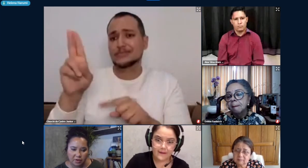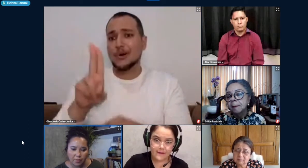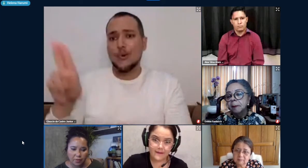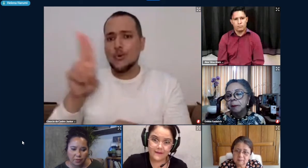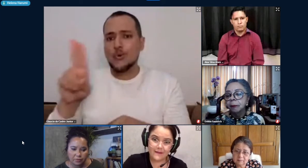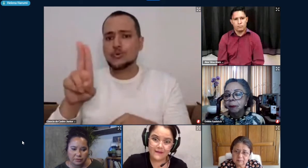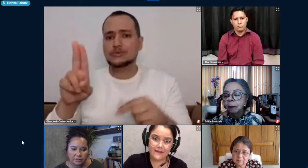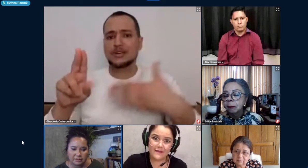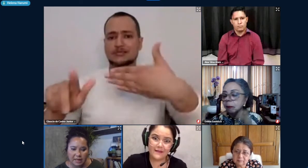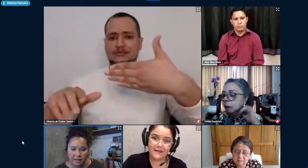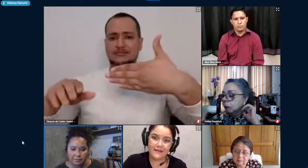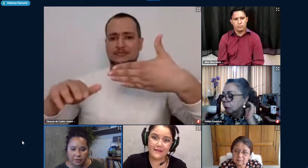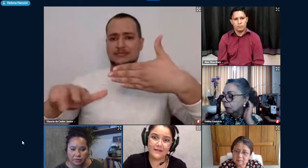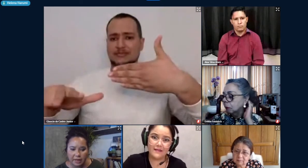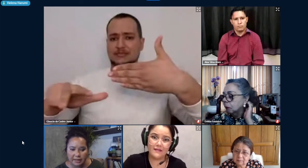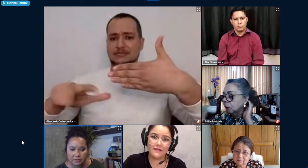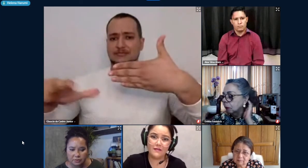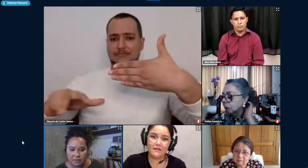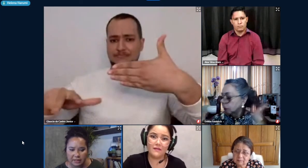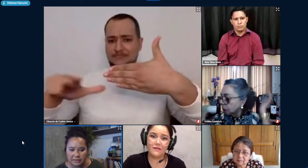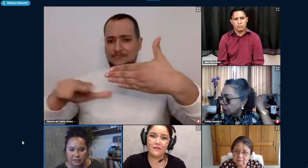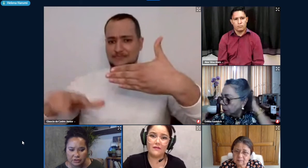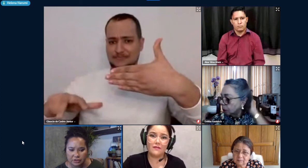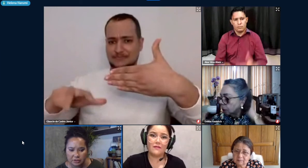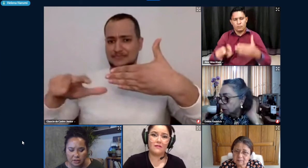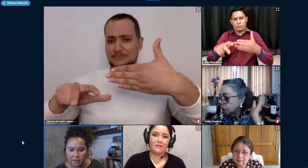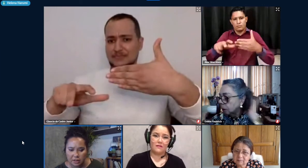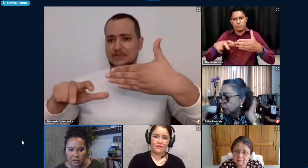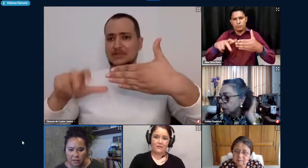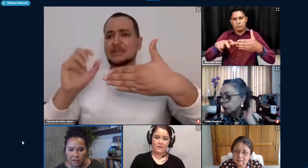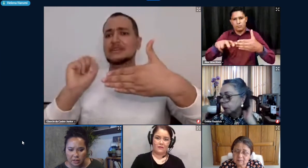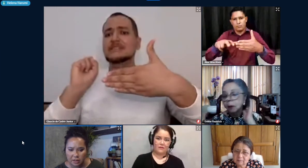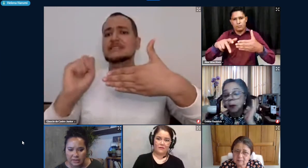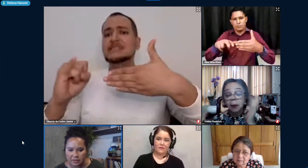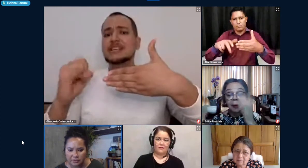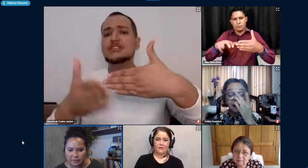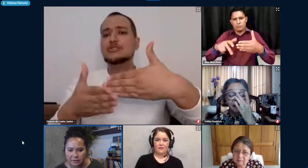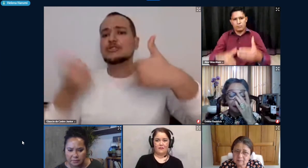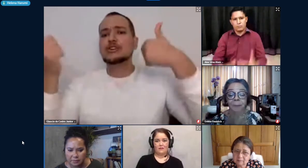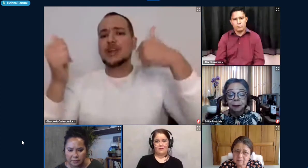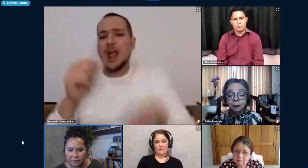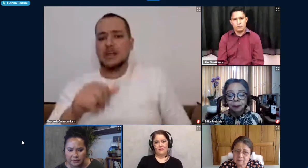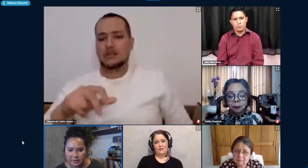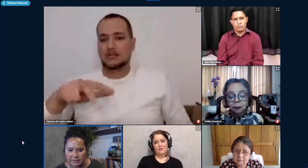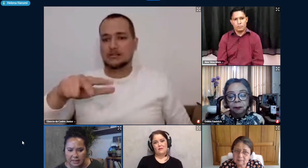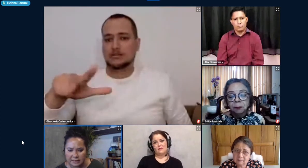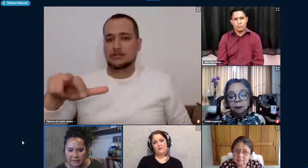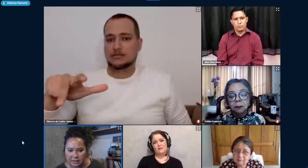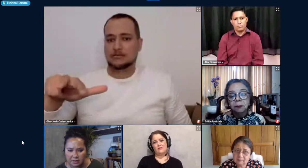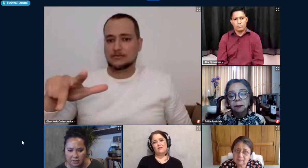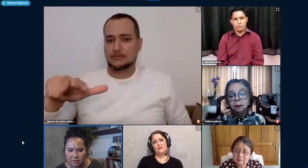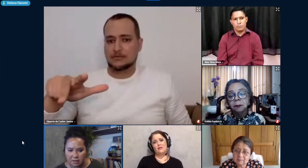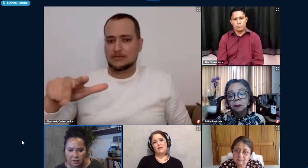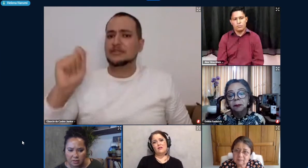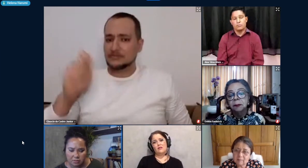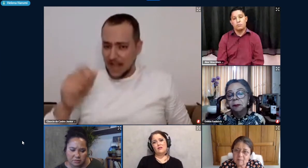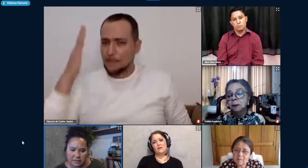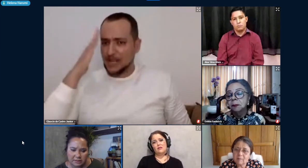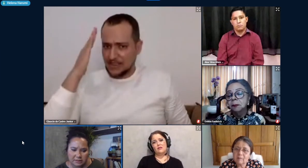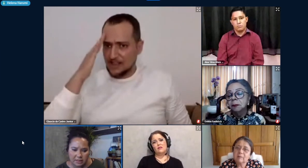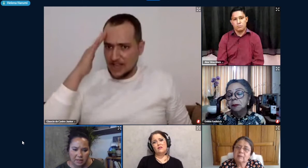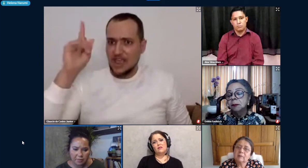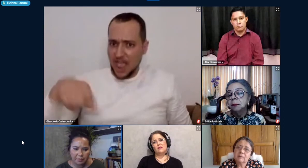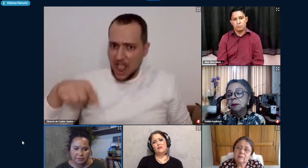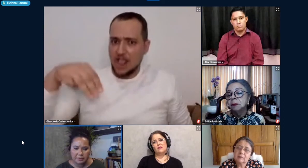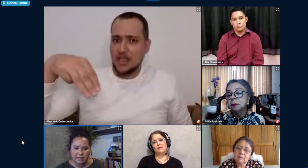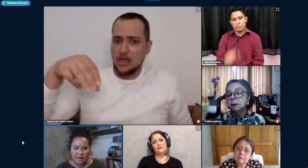talvez seria como utilizar, porque no léxico já existe, talvez, acho que você propôs fazer assim, não